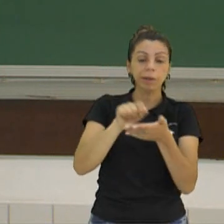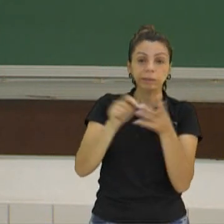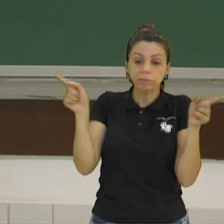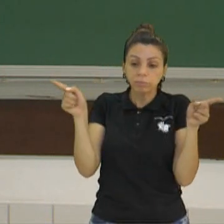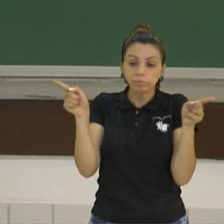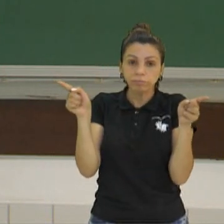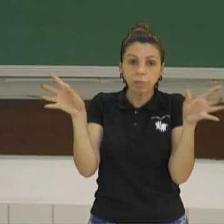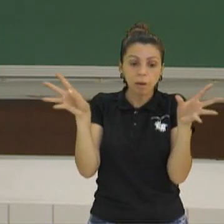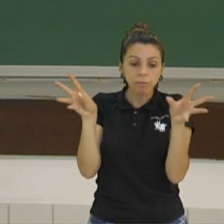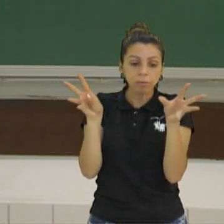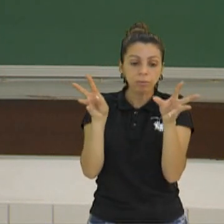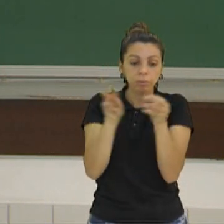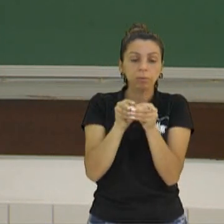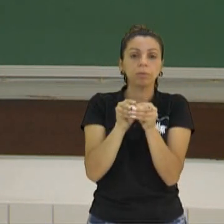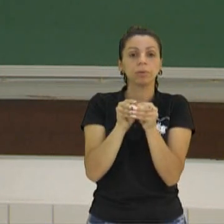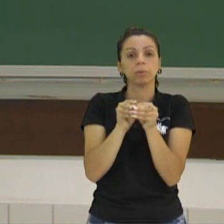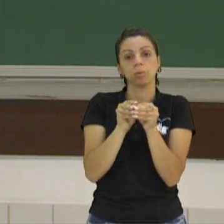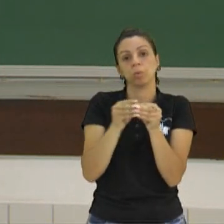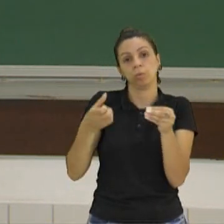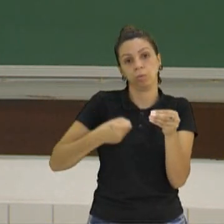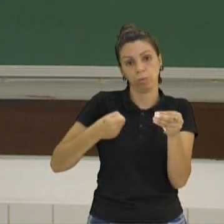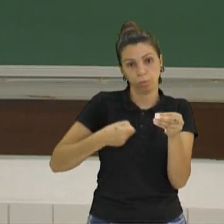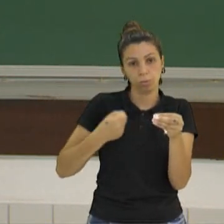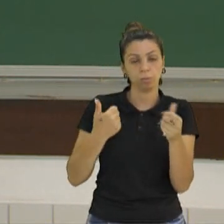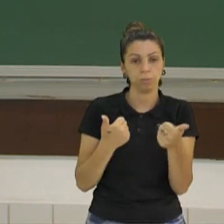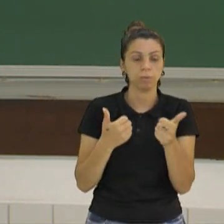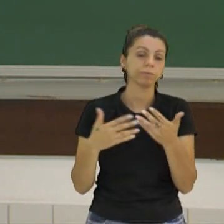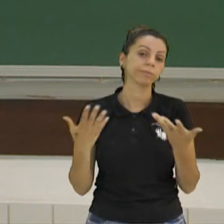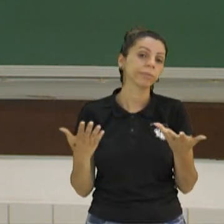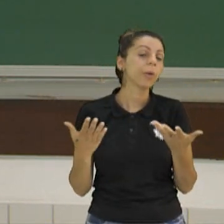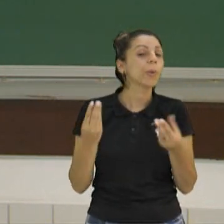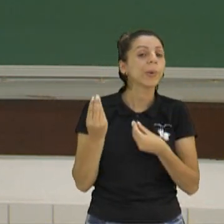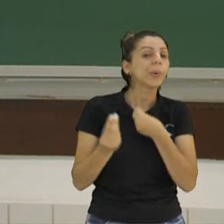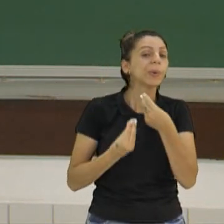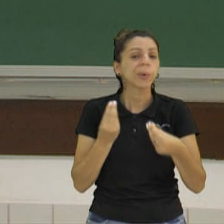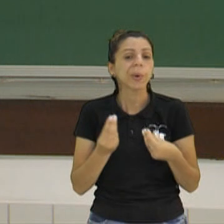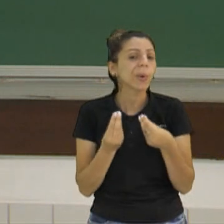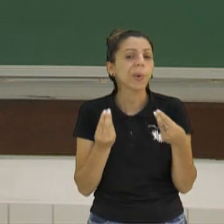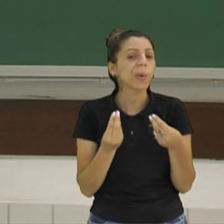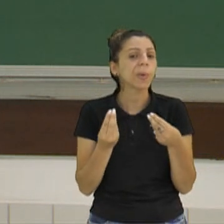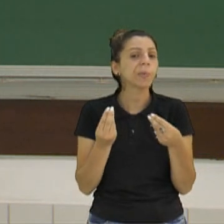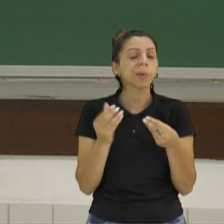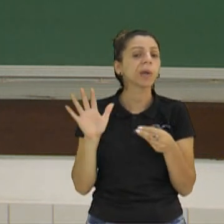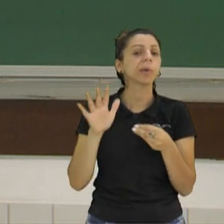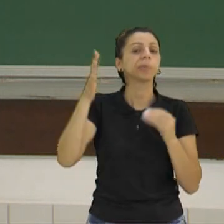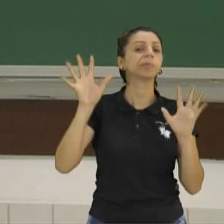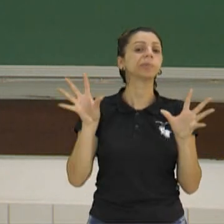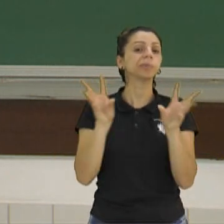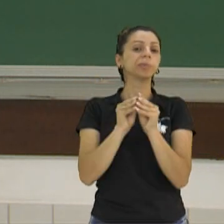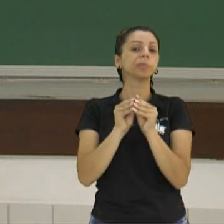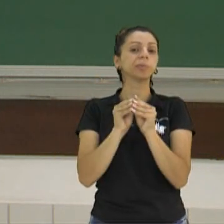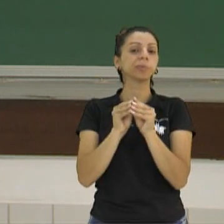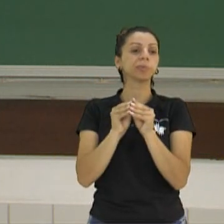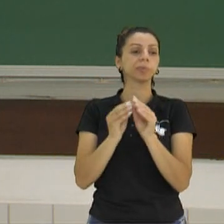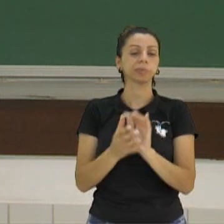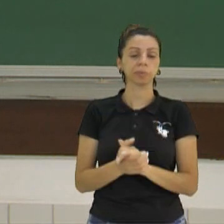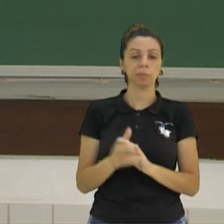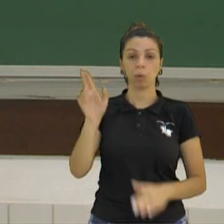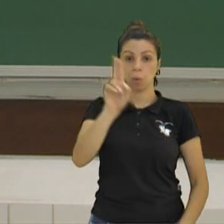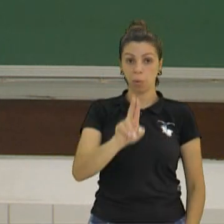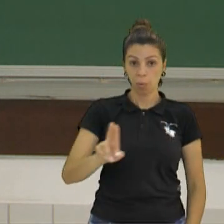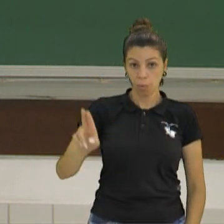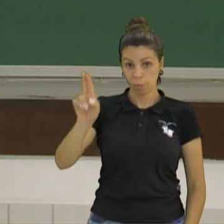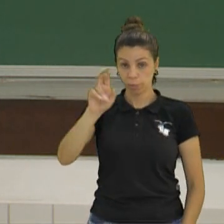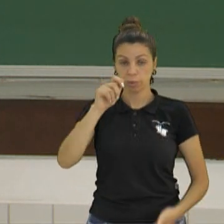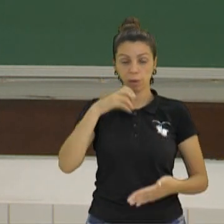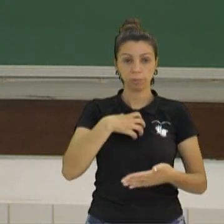escrita abreviada desses números, tá? Mas como que a gente faz essa abreviação? Se liga. Ó, utilizamos uma forma